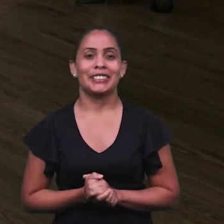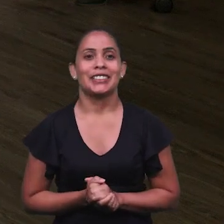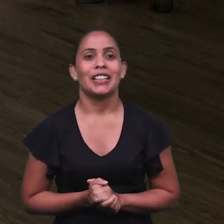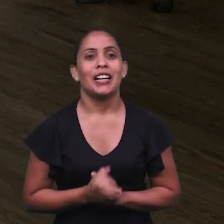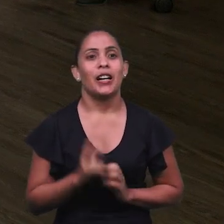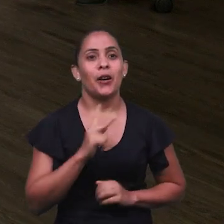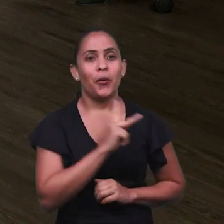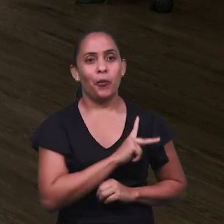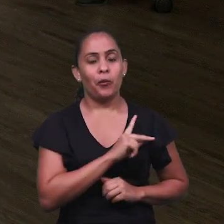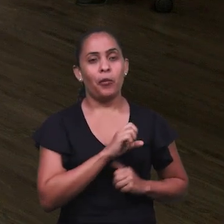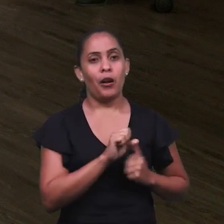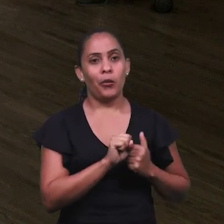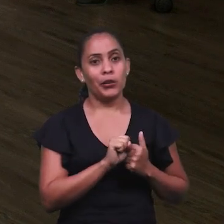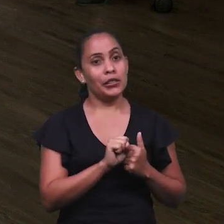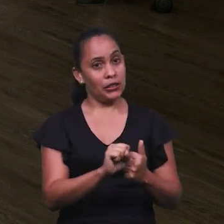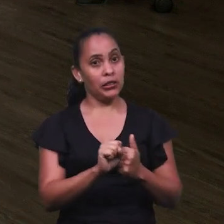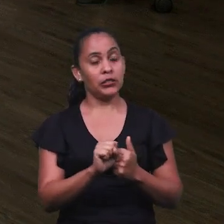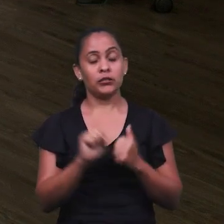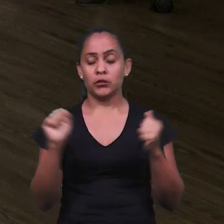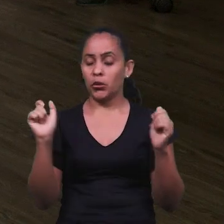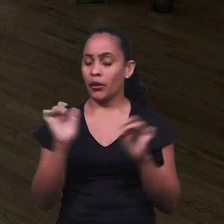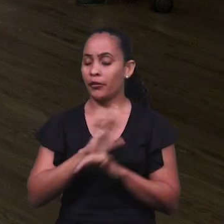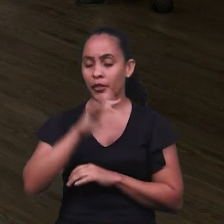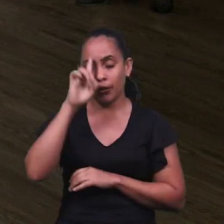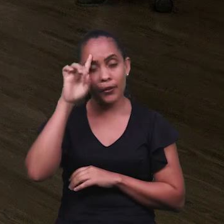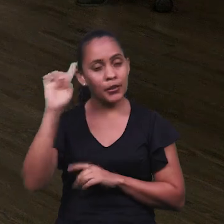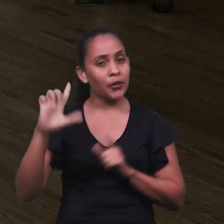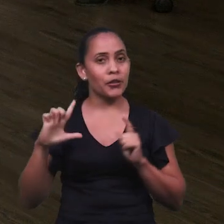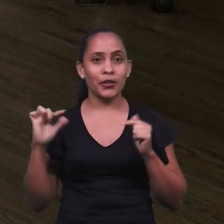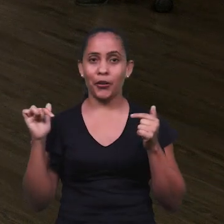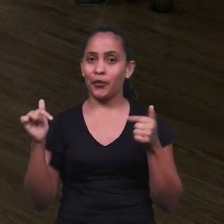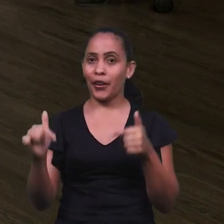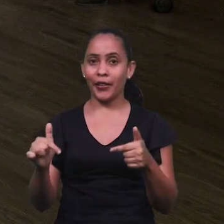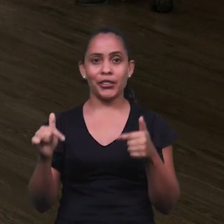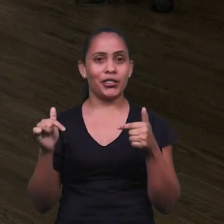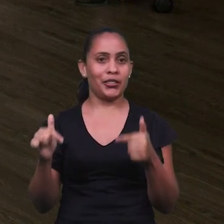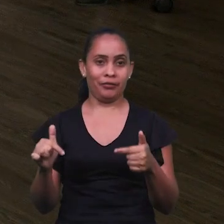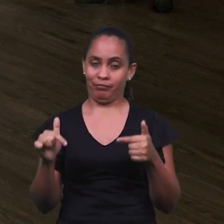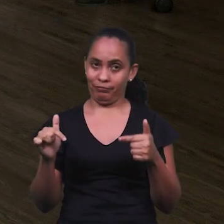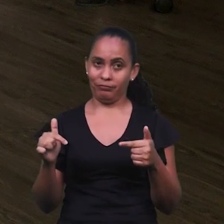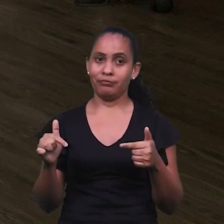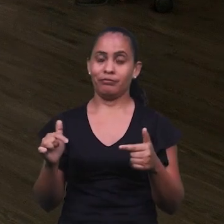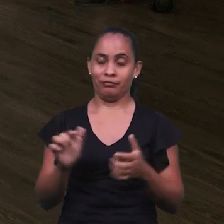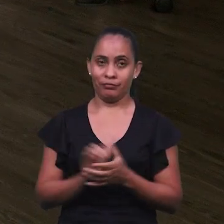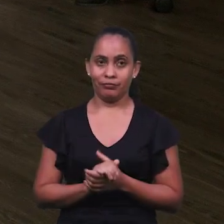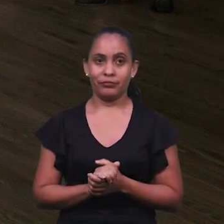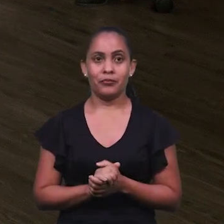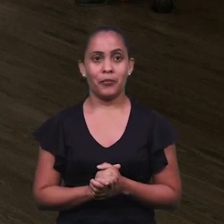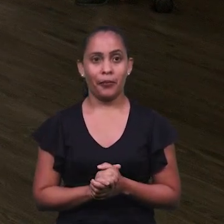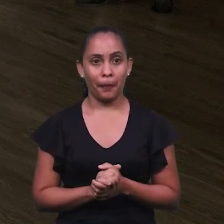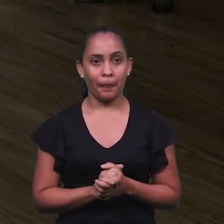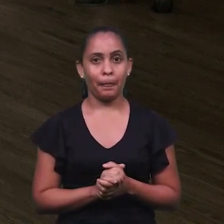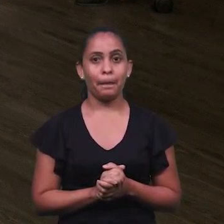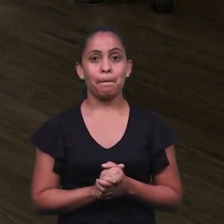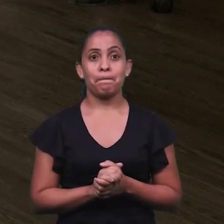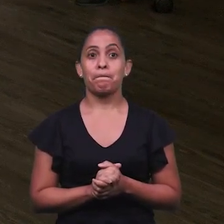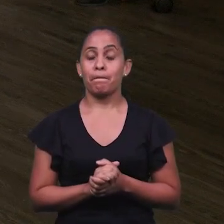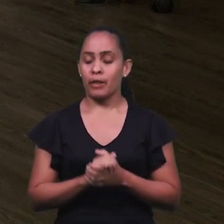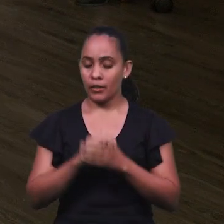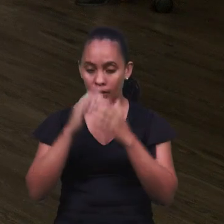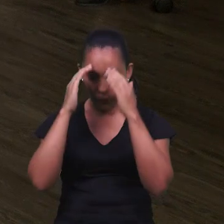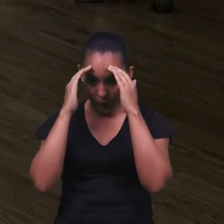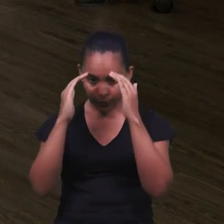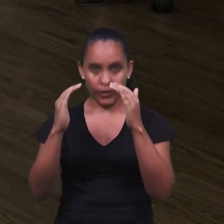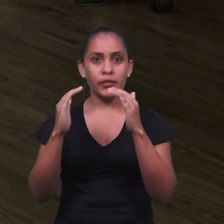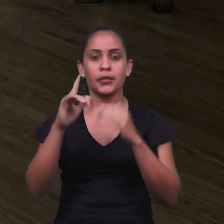Paulo e Silas, né? Glorifica o Senhor. Glorifica o Senhor, deixa o Senhor fazer a obra. Deixa o Senhor fazer a obra. Né? A operação vai vir. Você está